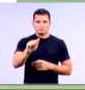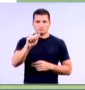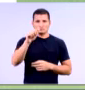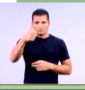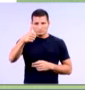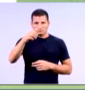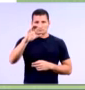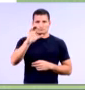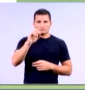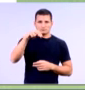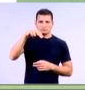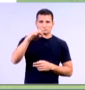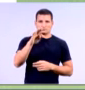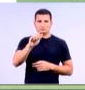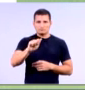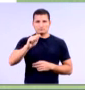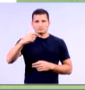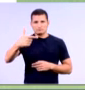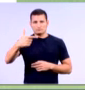conta 2.